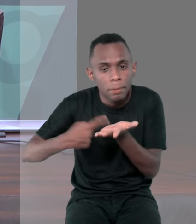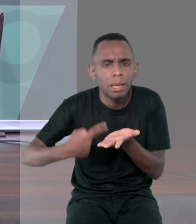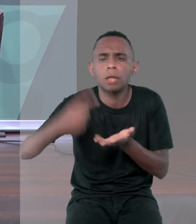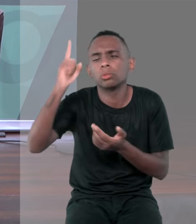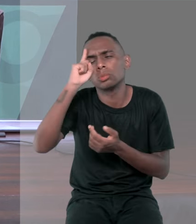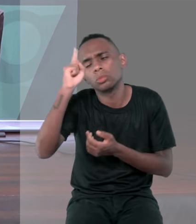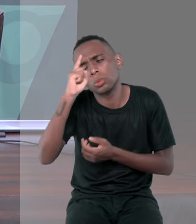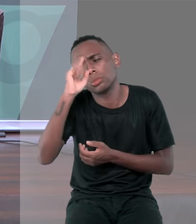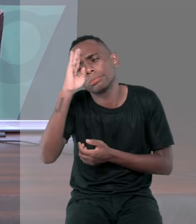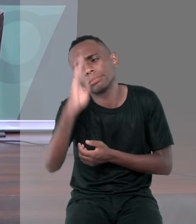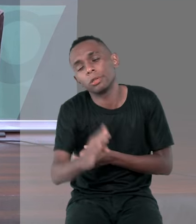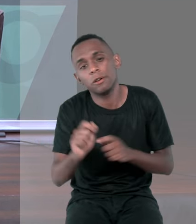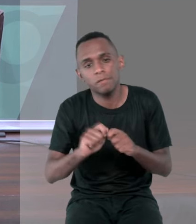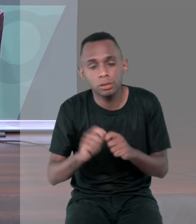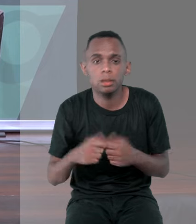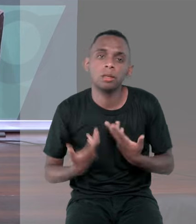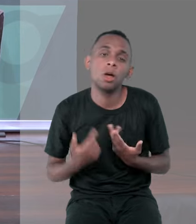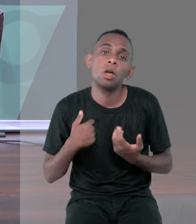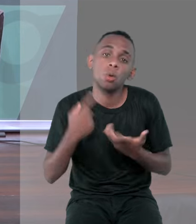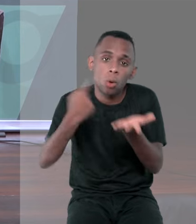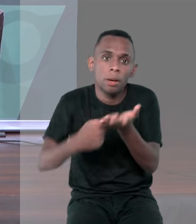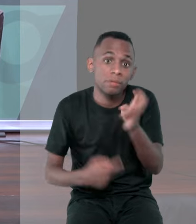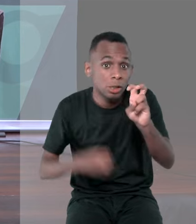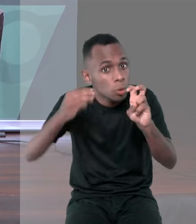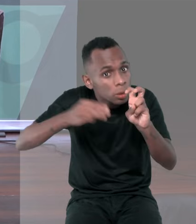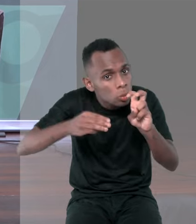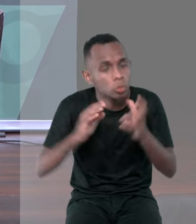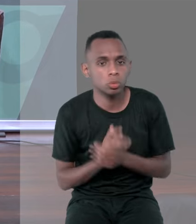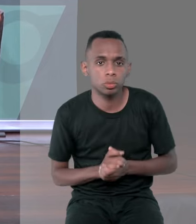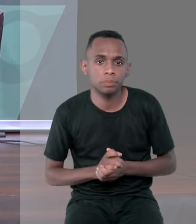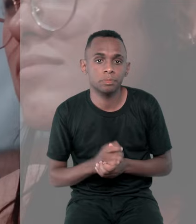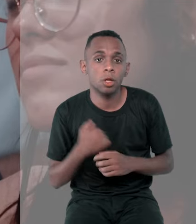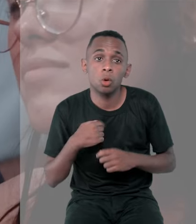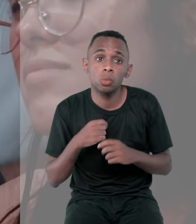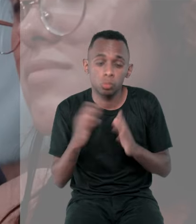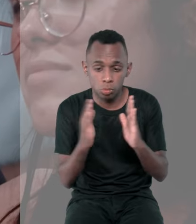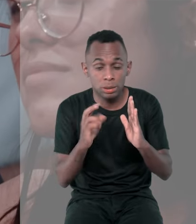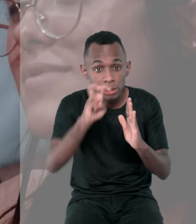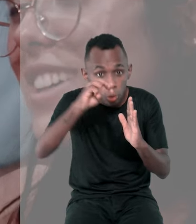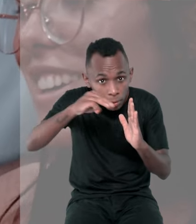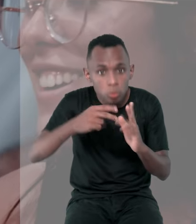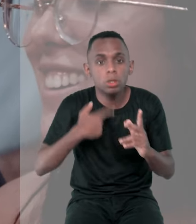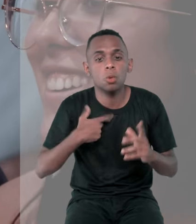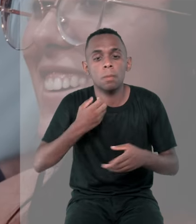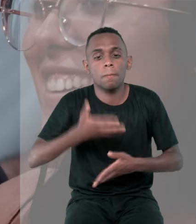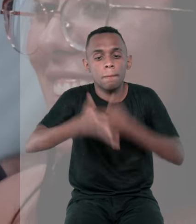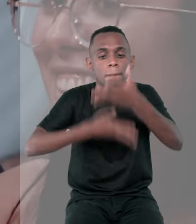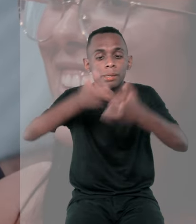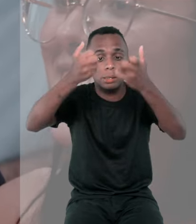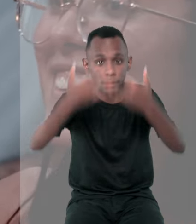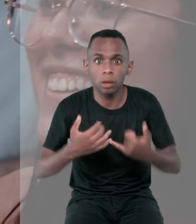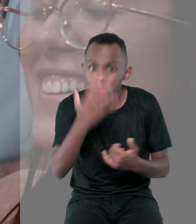dia. Aí eu comecei negociando 5 minutos com eles. 5 minutos que eu podia falar na aula. Na plateia,